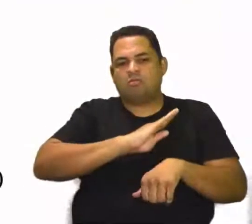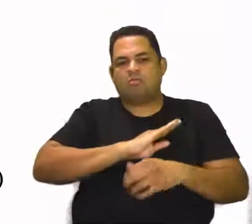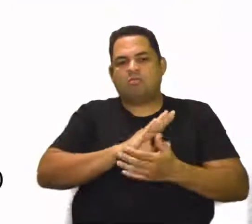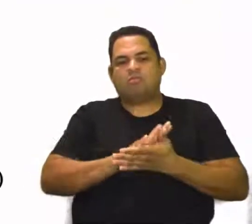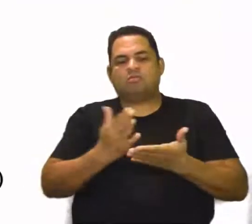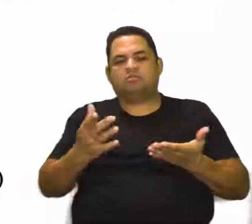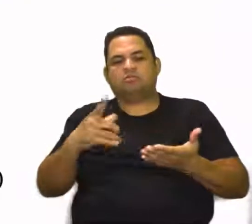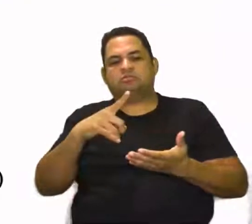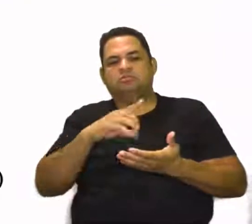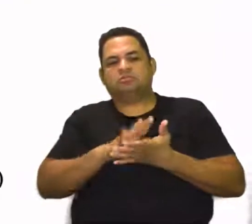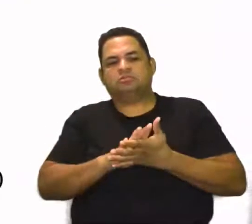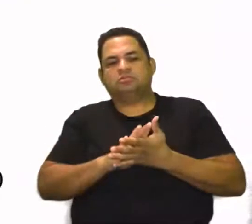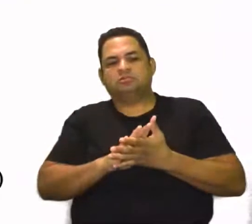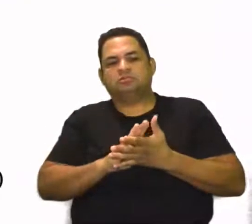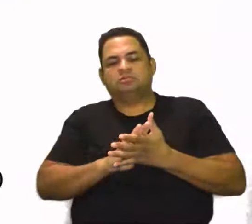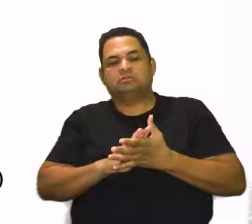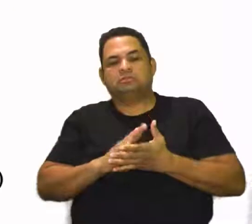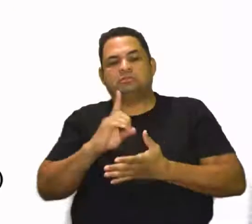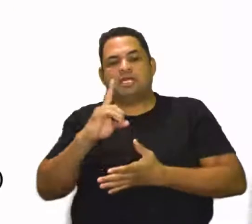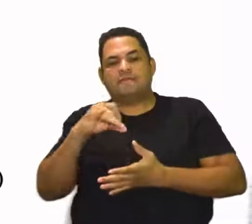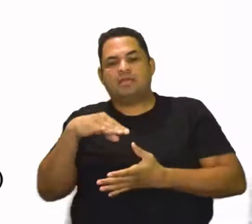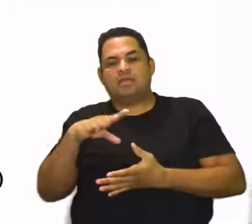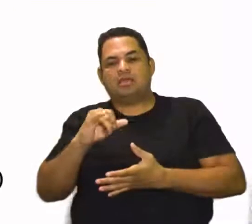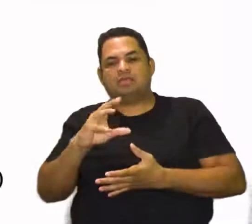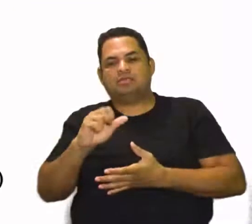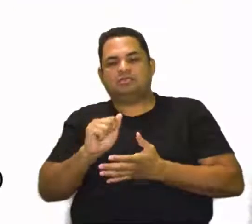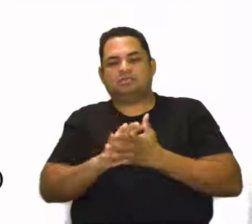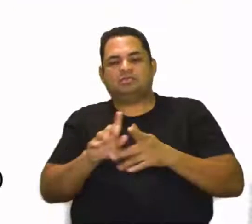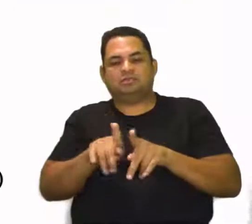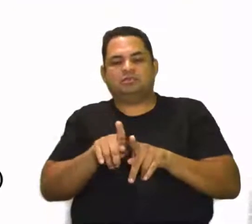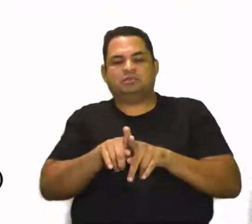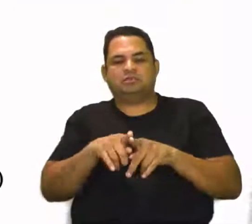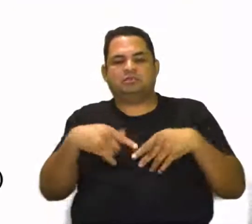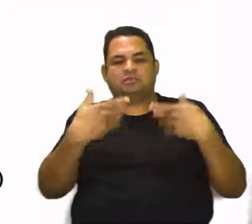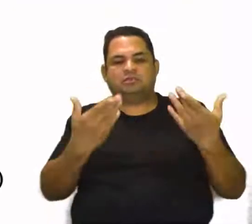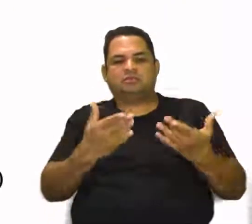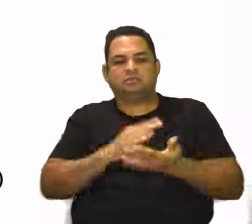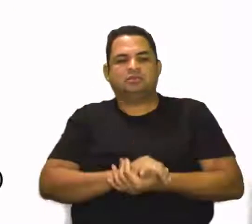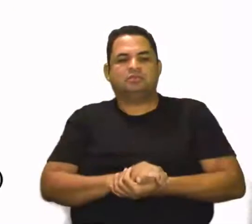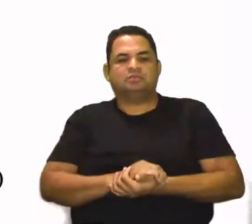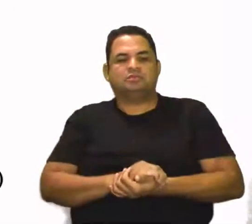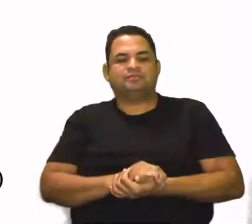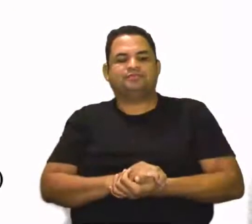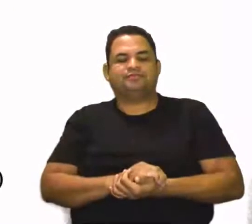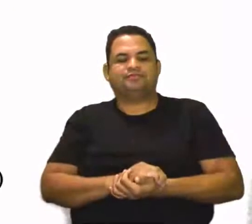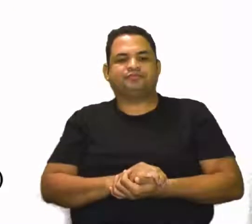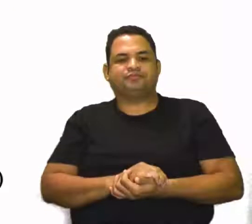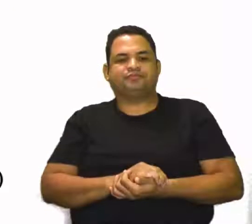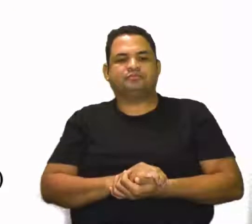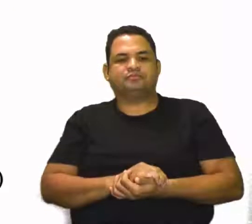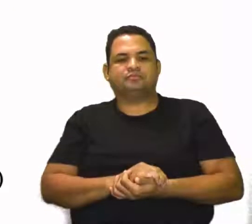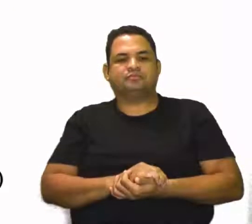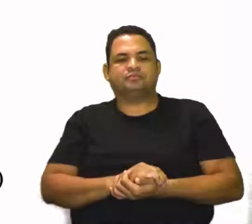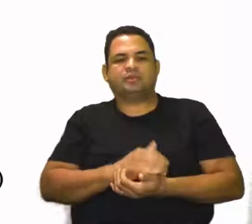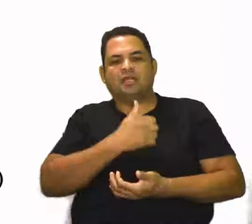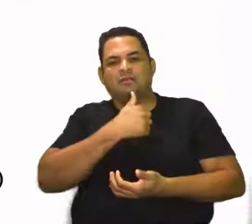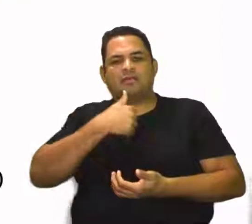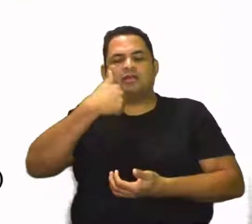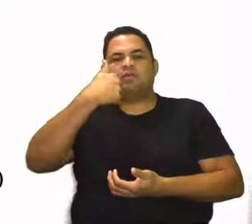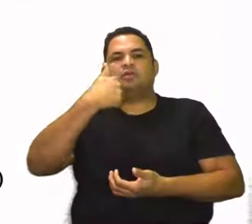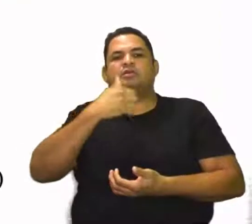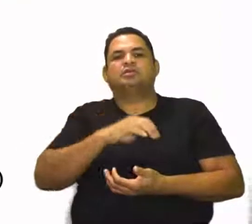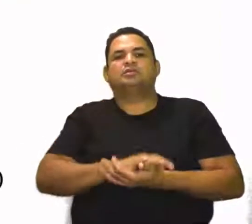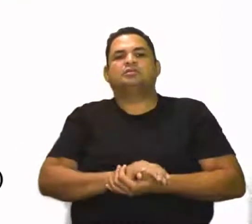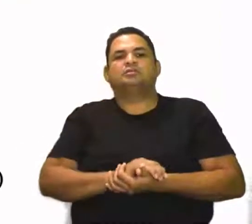o risco para a demência. Olha o tanto de coisas que a atividade física vai reduzir. E o que ela melhora, professora